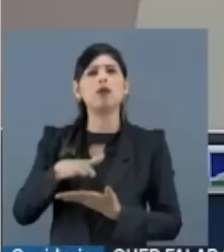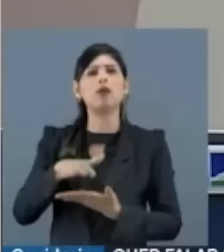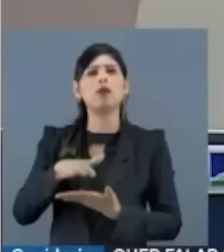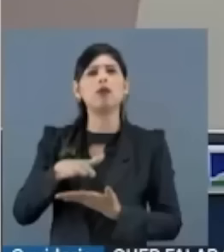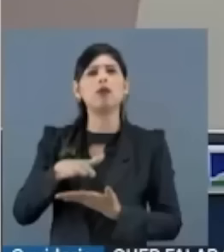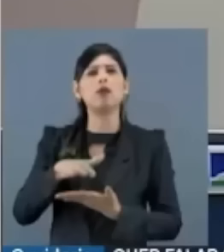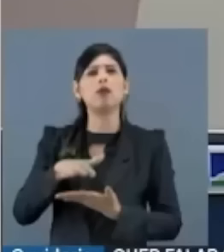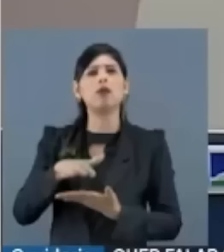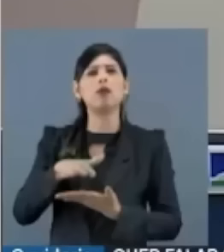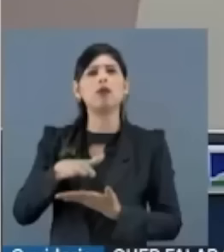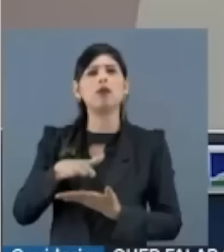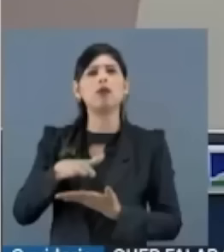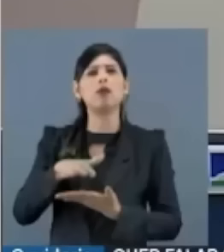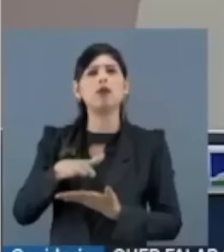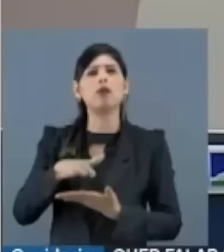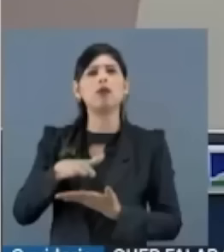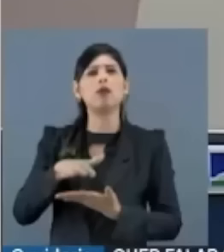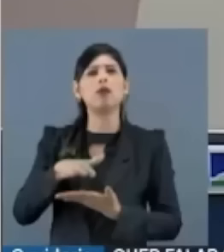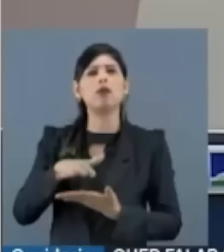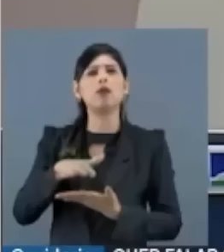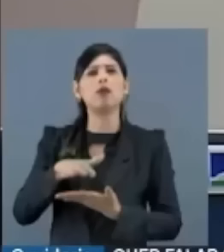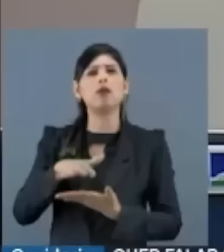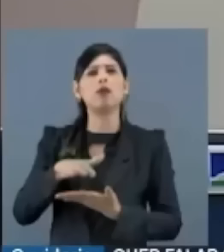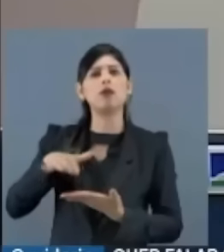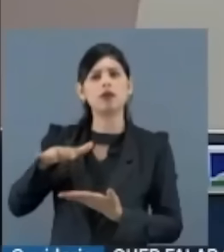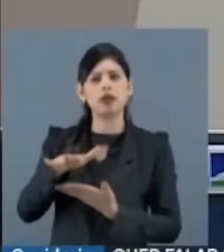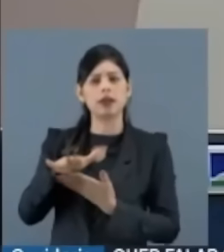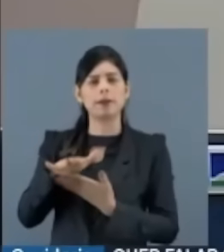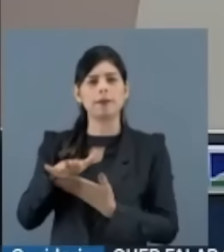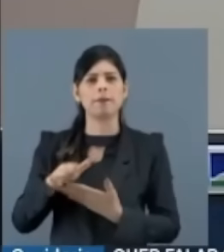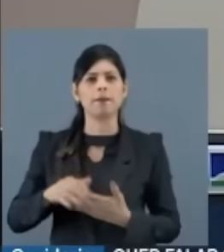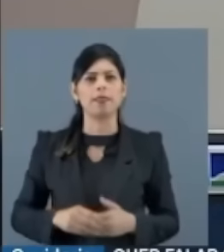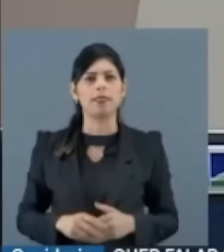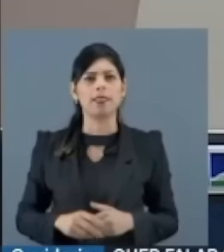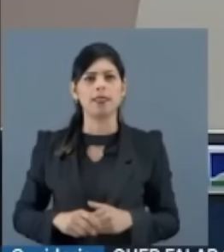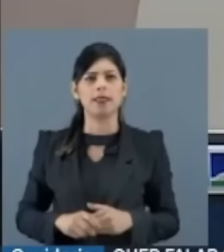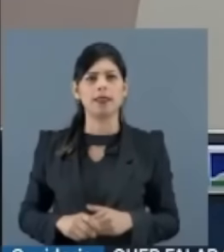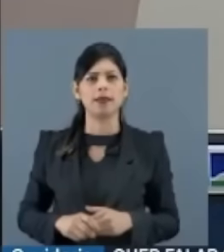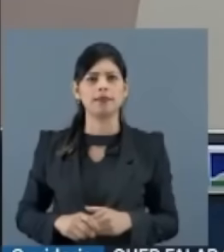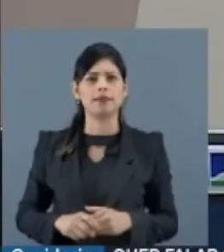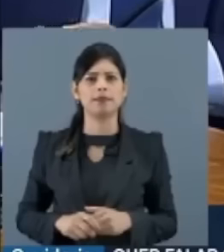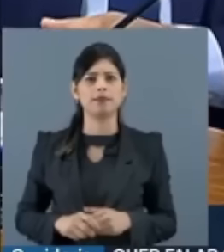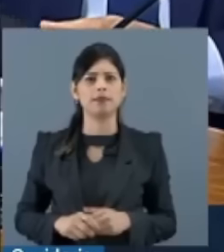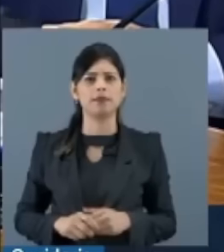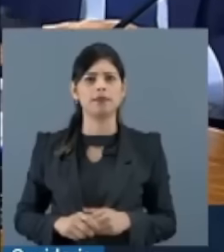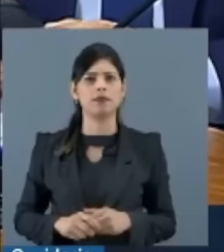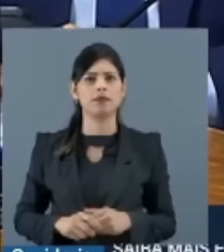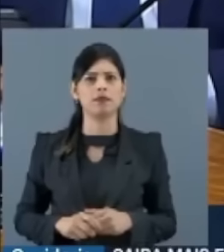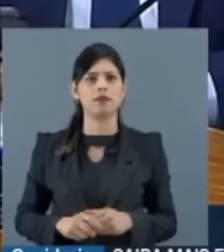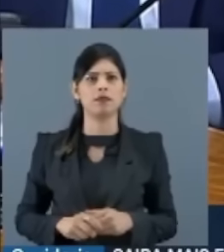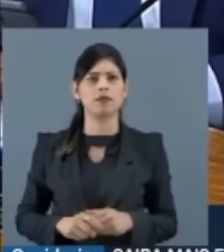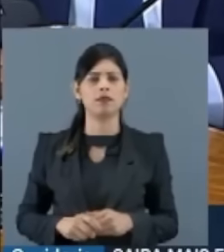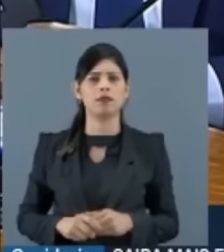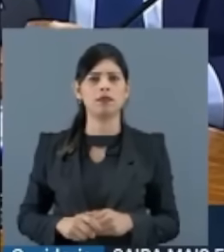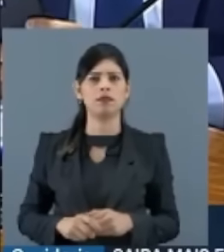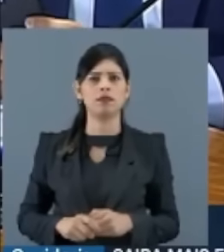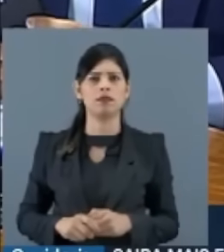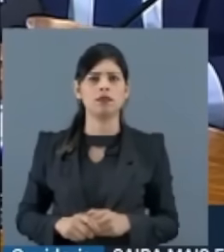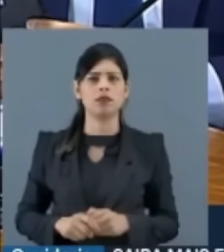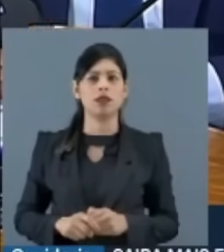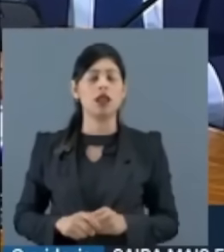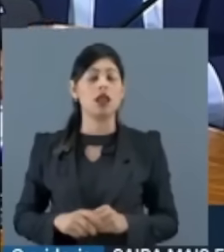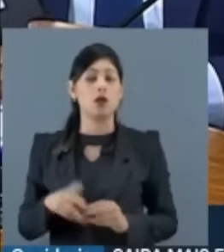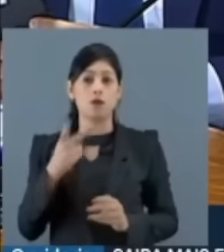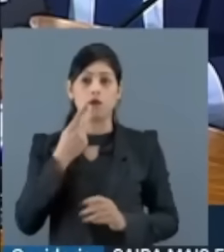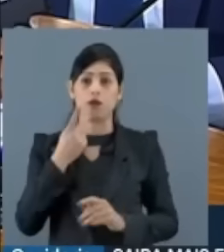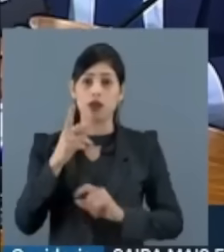expressão como um bem soberano dá uma olhada na resposta aqui o que eu posso dizer é que o ministério público sempre vai